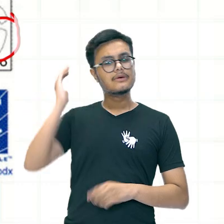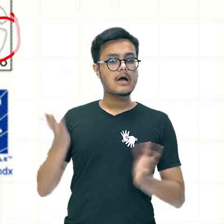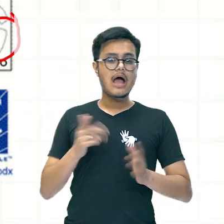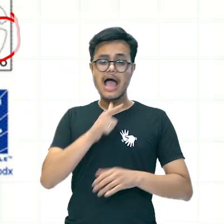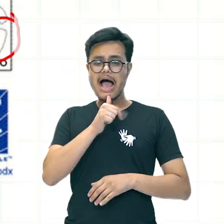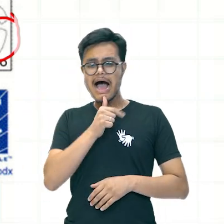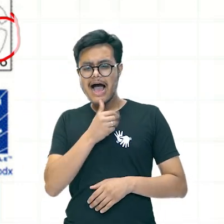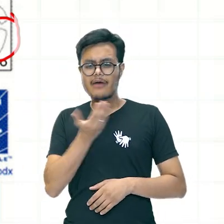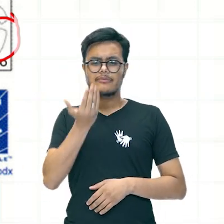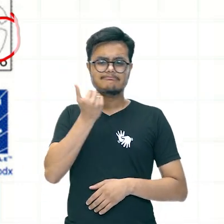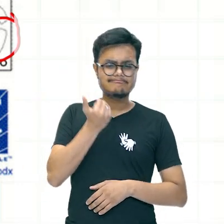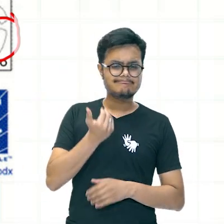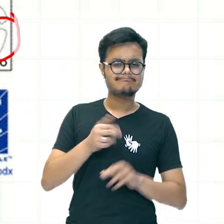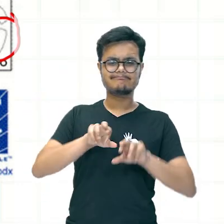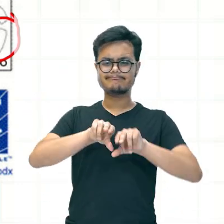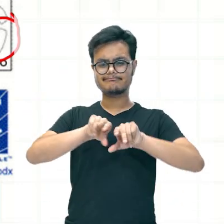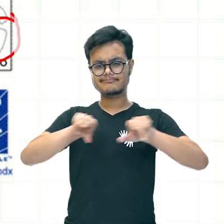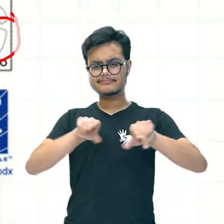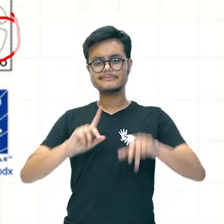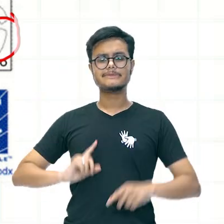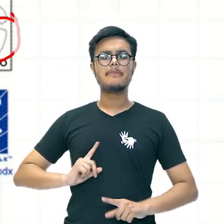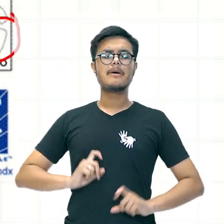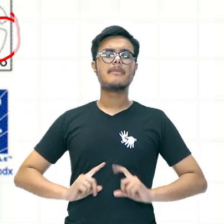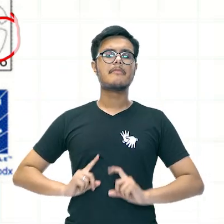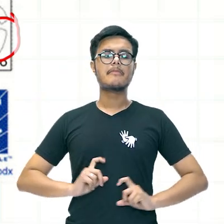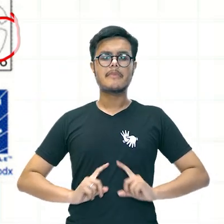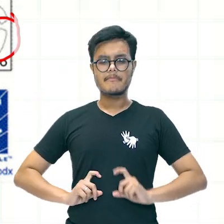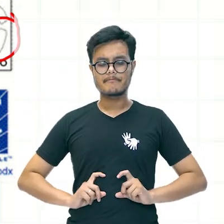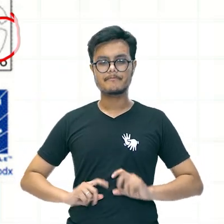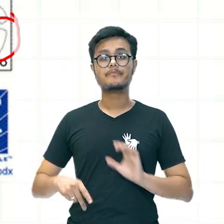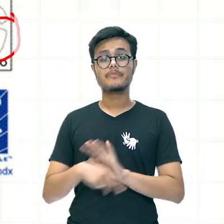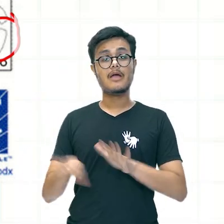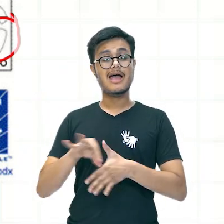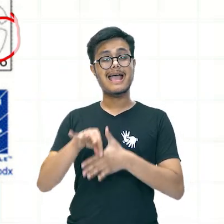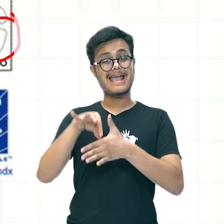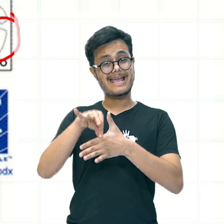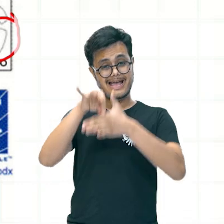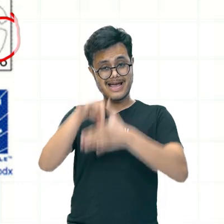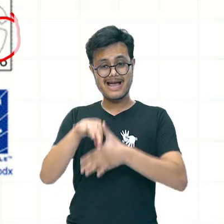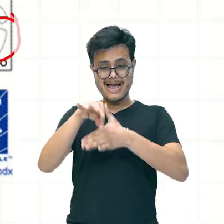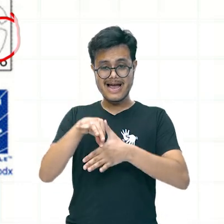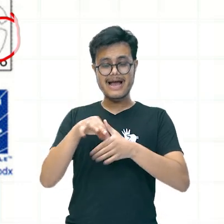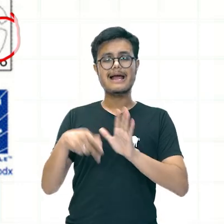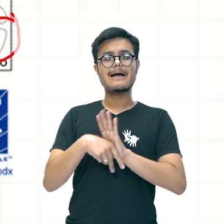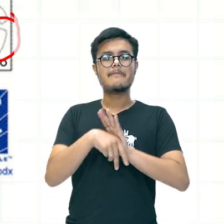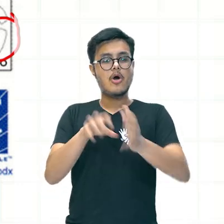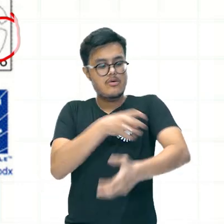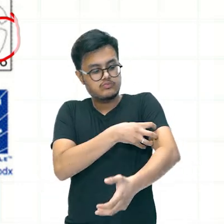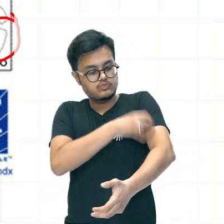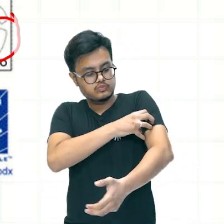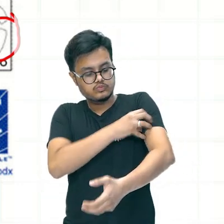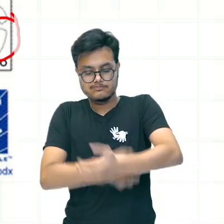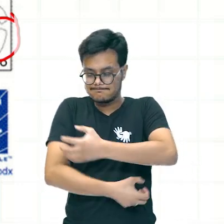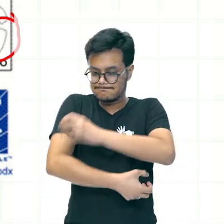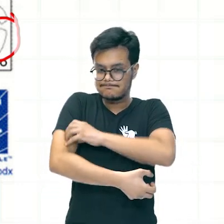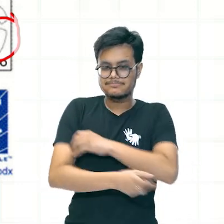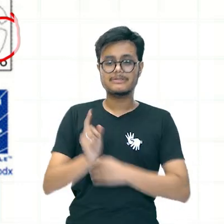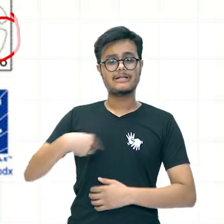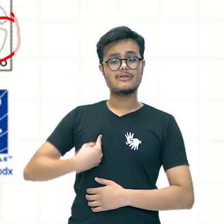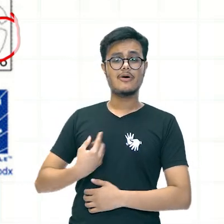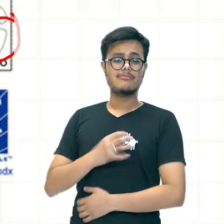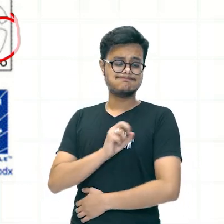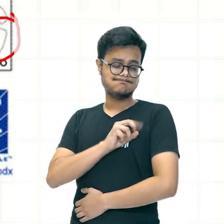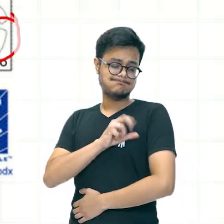ou da água contaminada, esse verme ele vai se instalar na carne desse animal, né, nos músculos, e aí os ovos